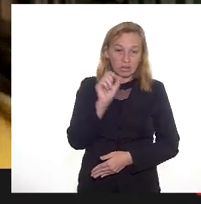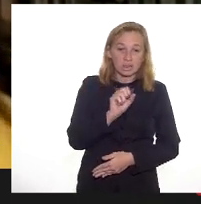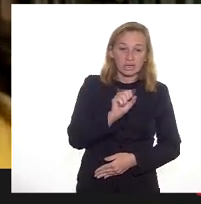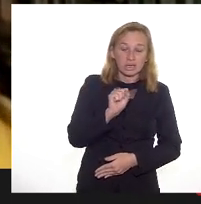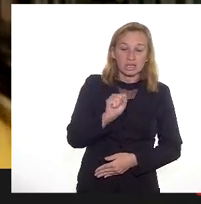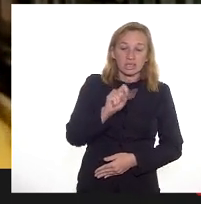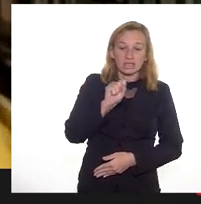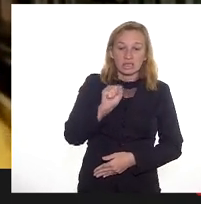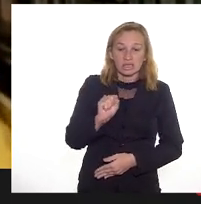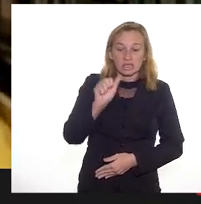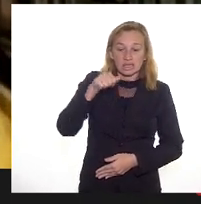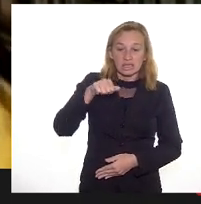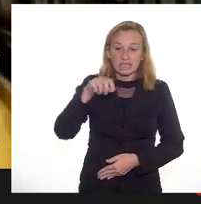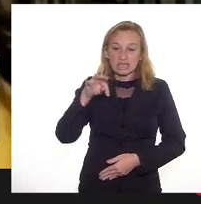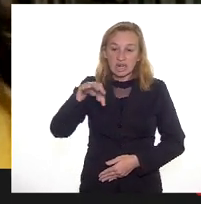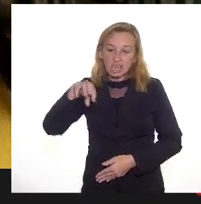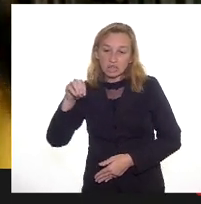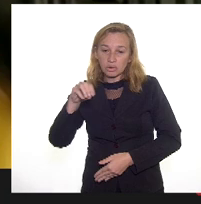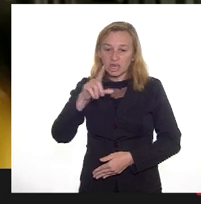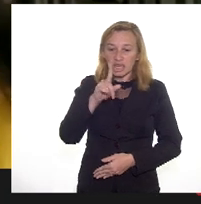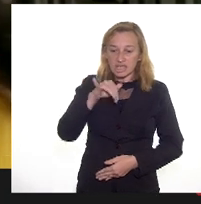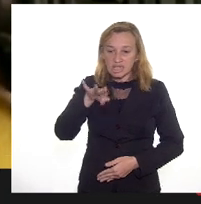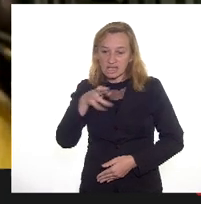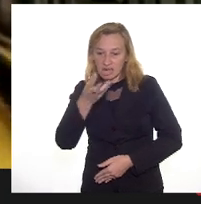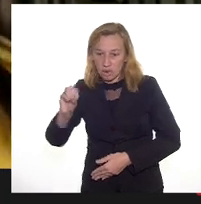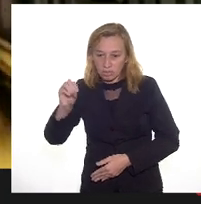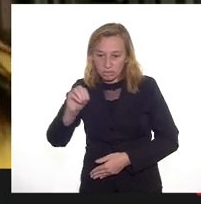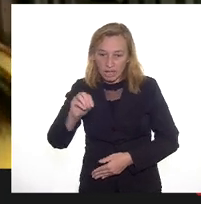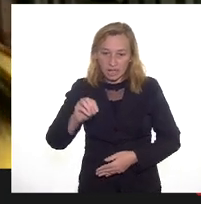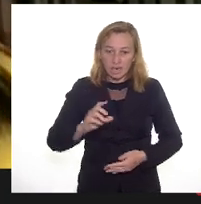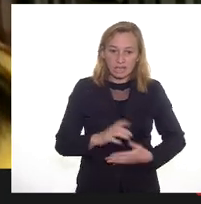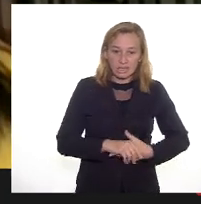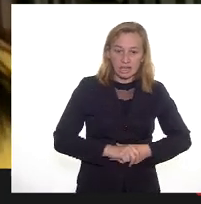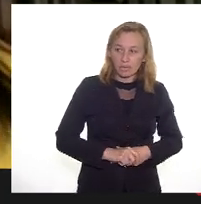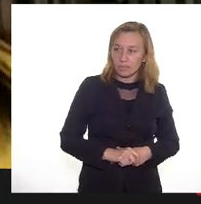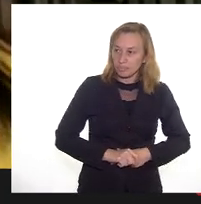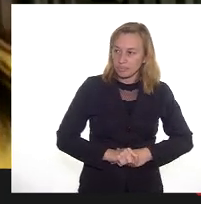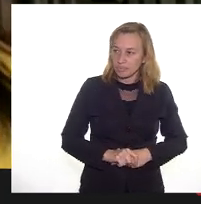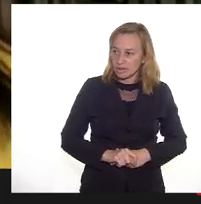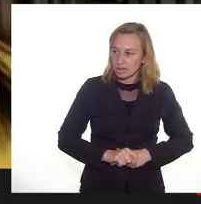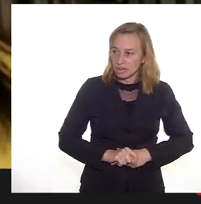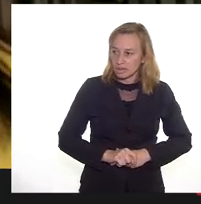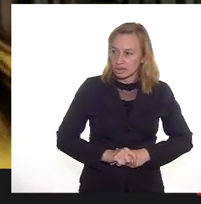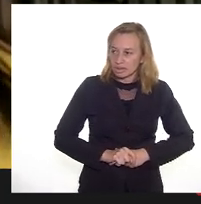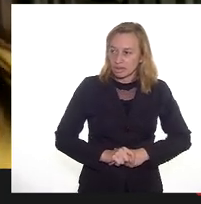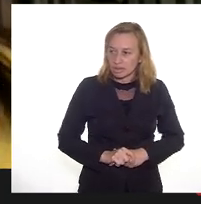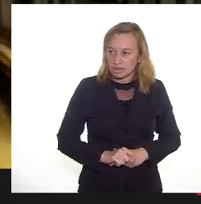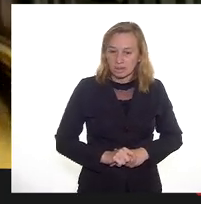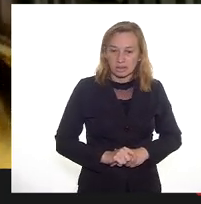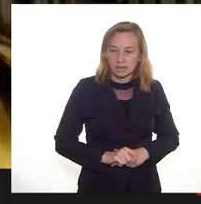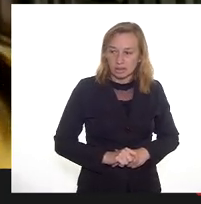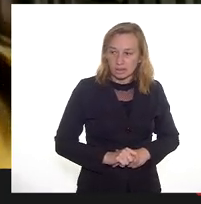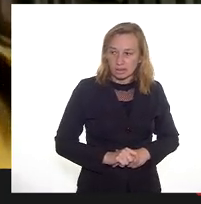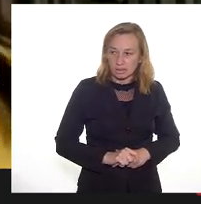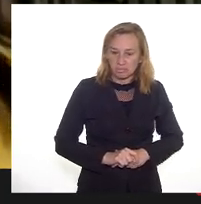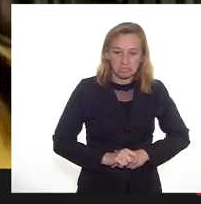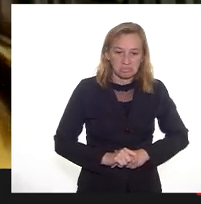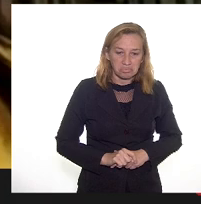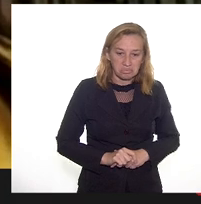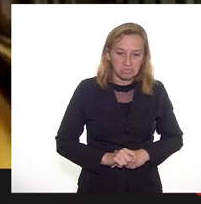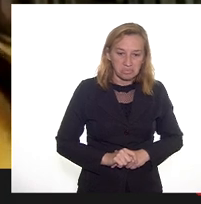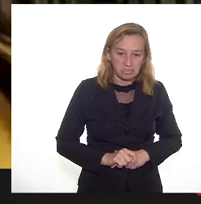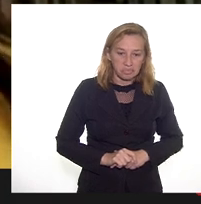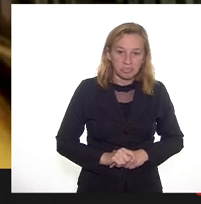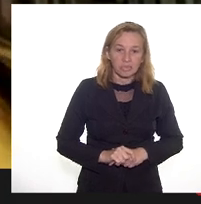seja, através da sua descaracterização como superstições primitivas e charlatanismo no período